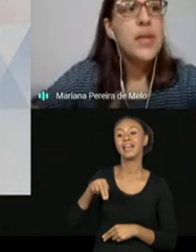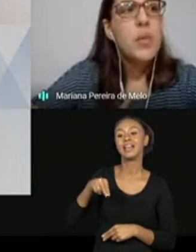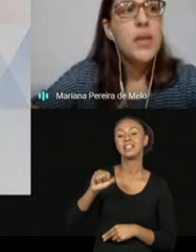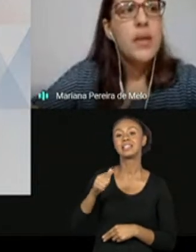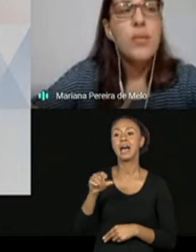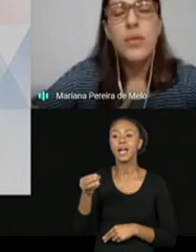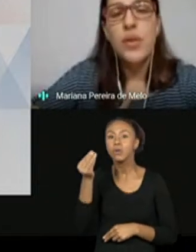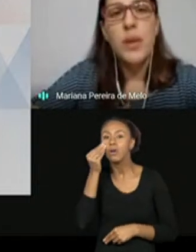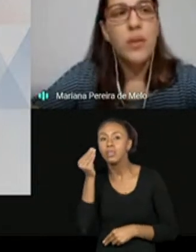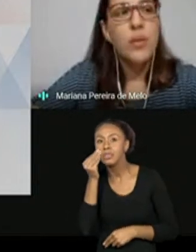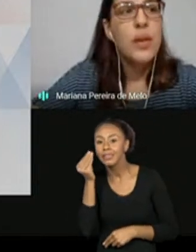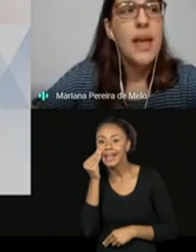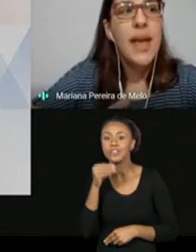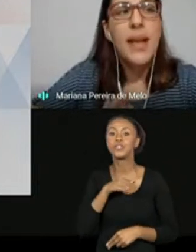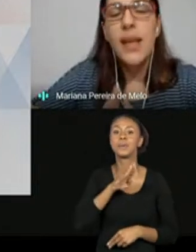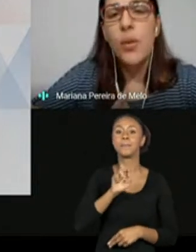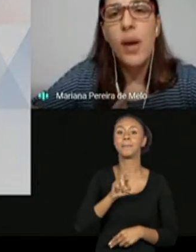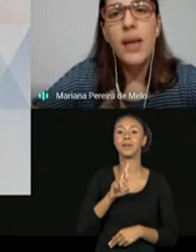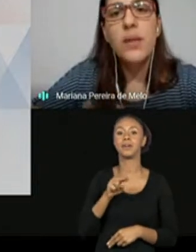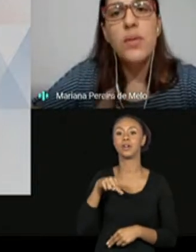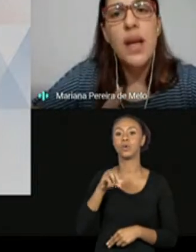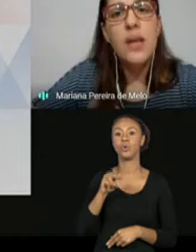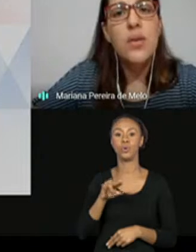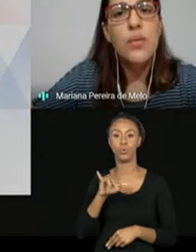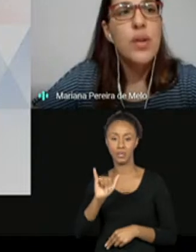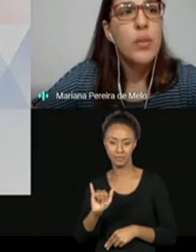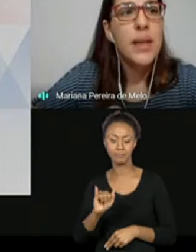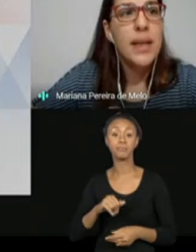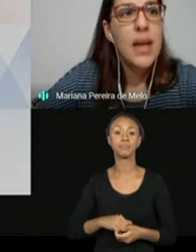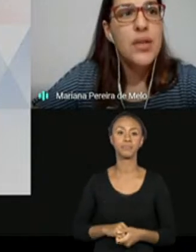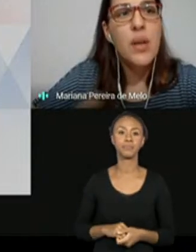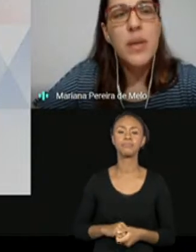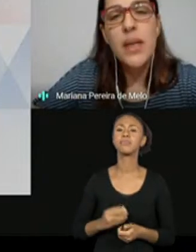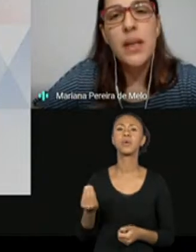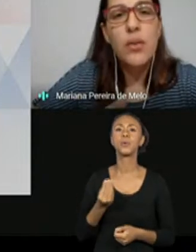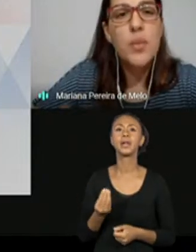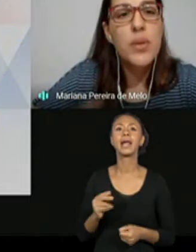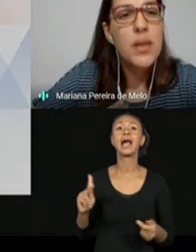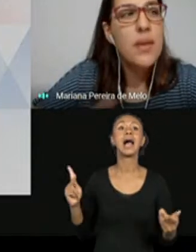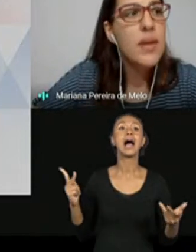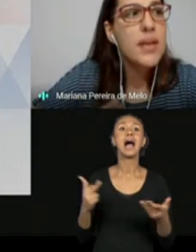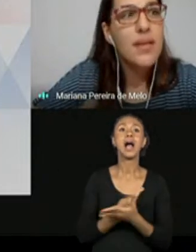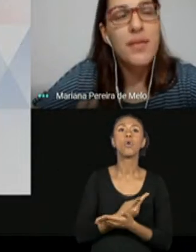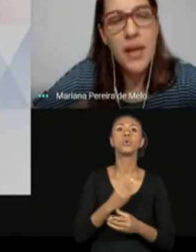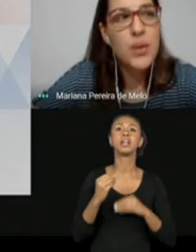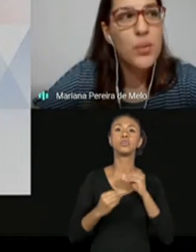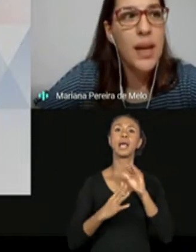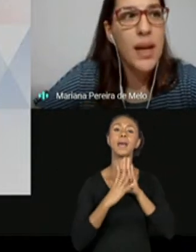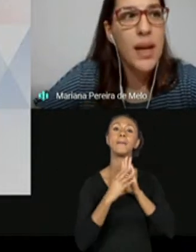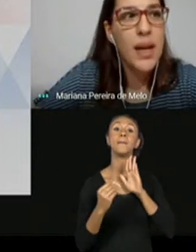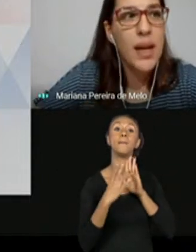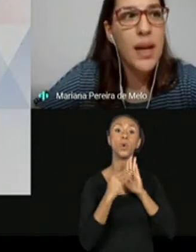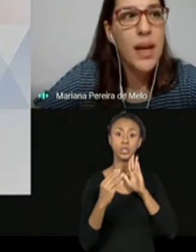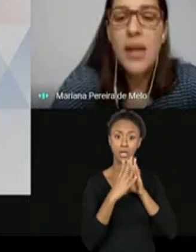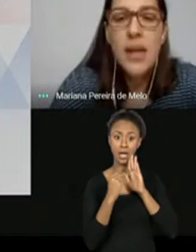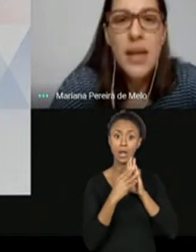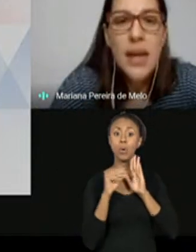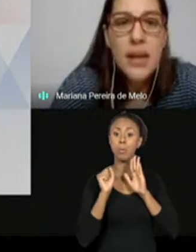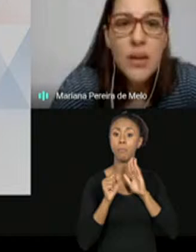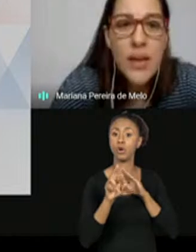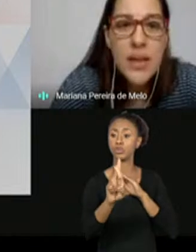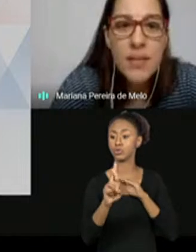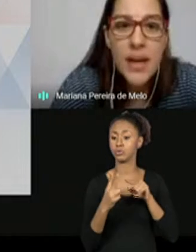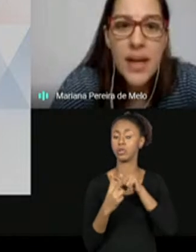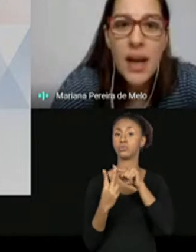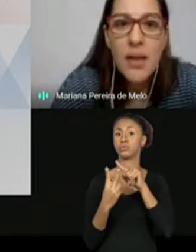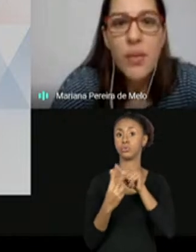A distribuição de Bernoulli, ela é adequada nos casos onde a modelagem apresenta dois possíveis resultados, né?